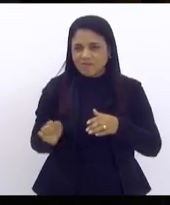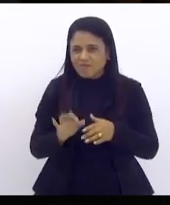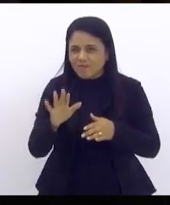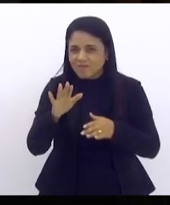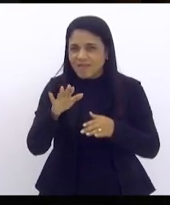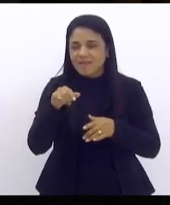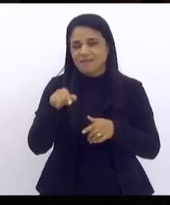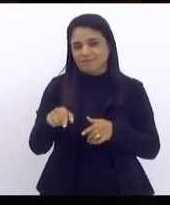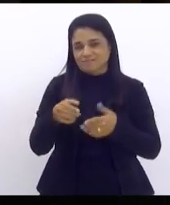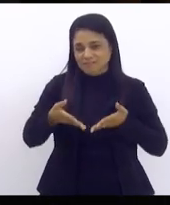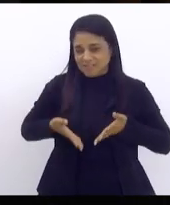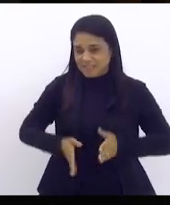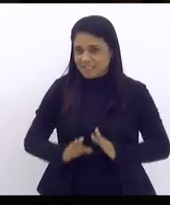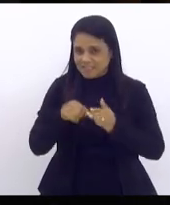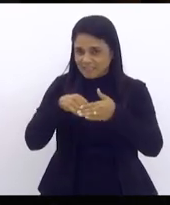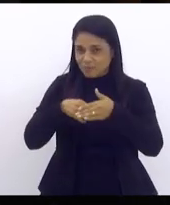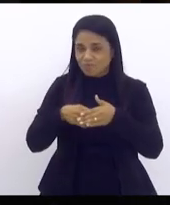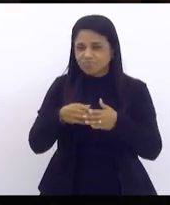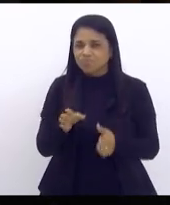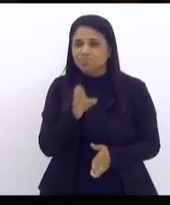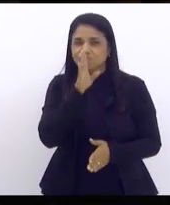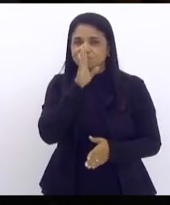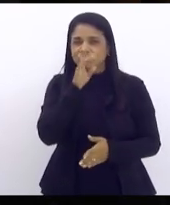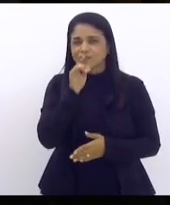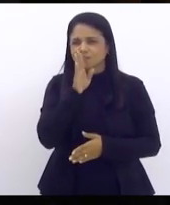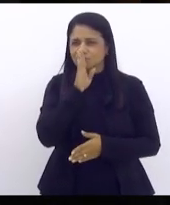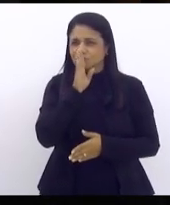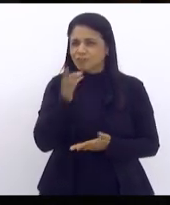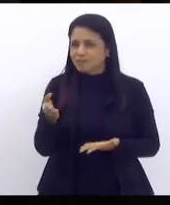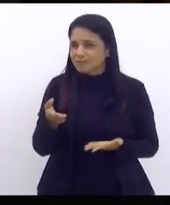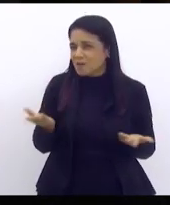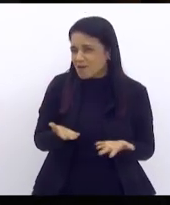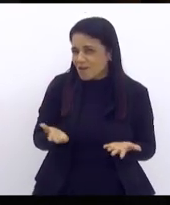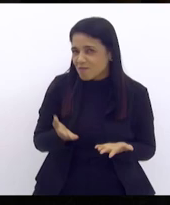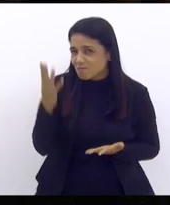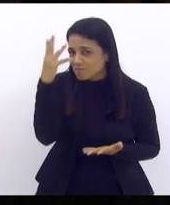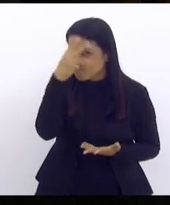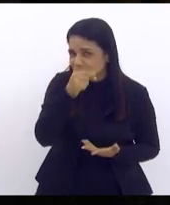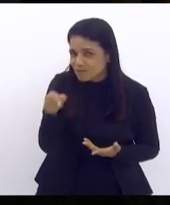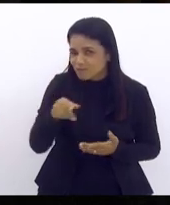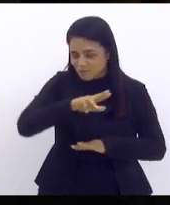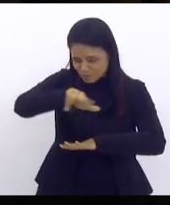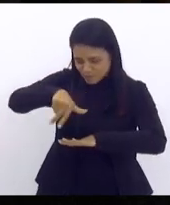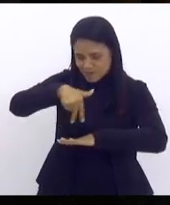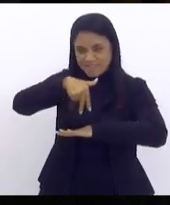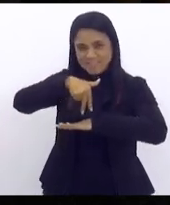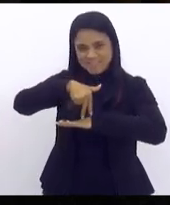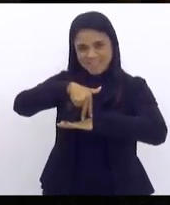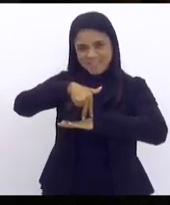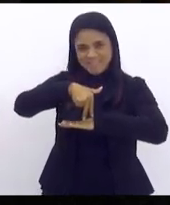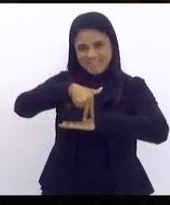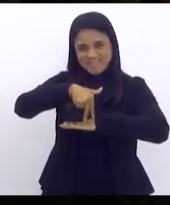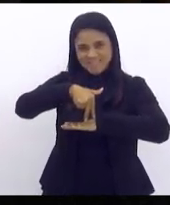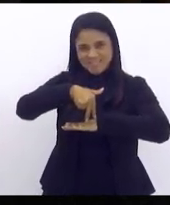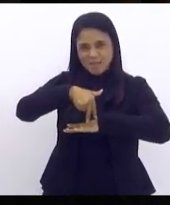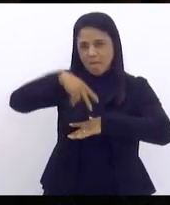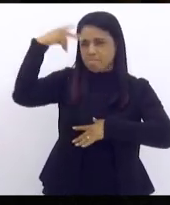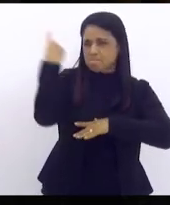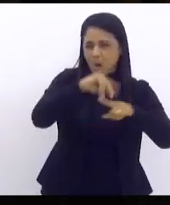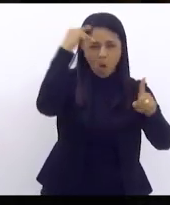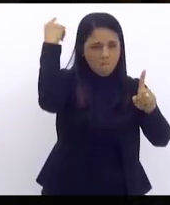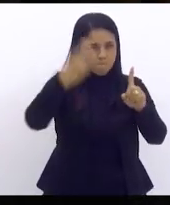não falou um pio para isso, deputada. Agora é muito bonito subir na tribuna, bater nas